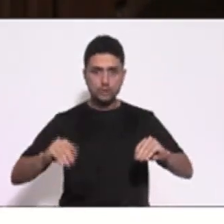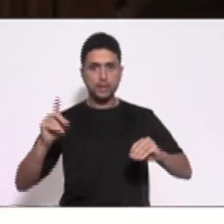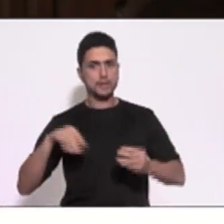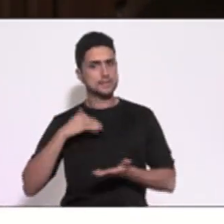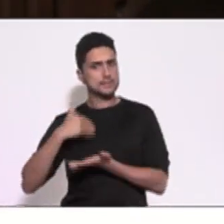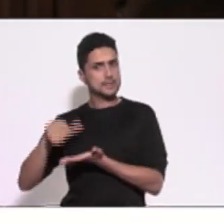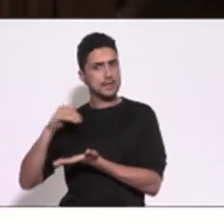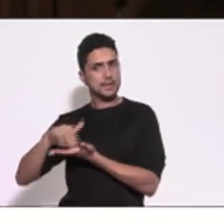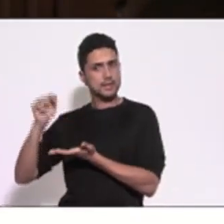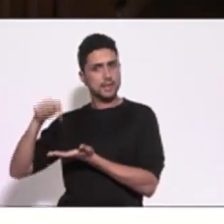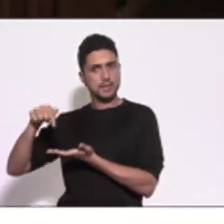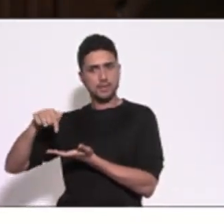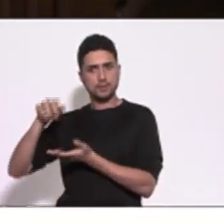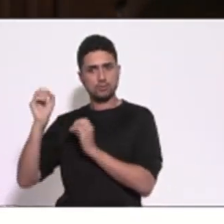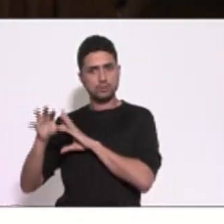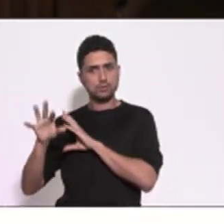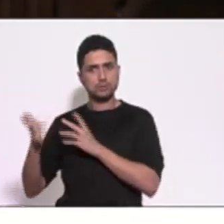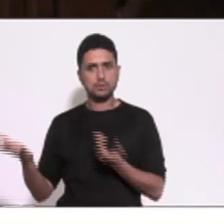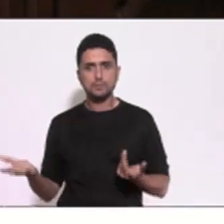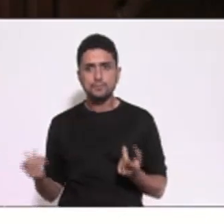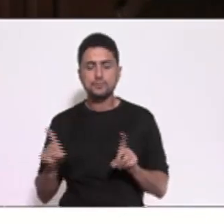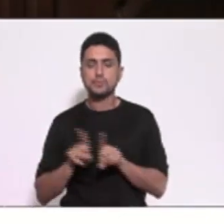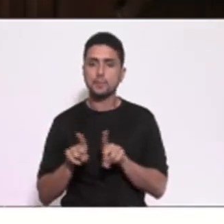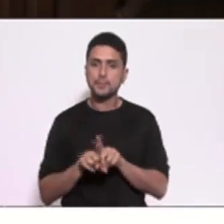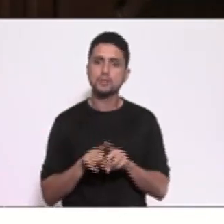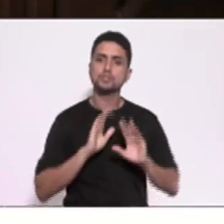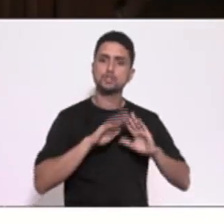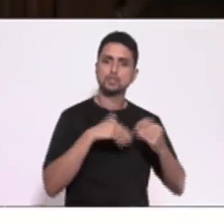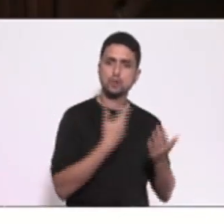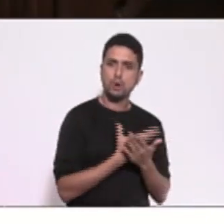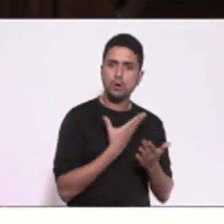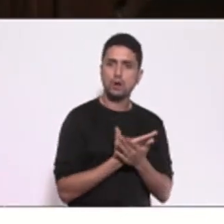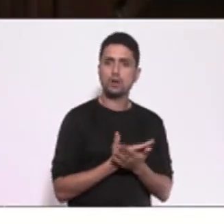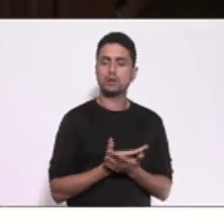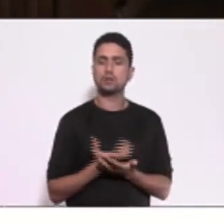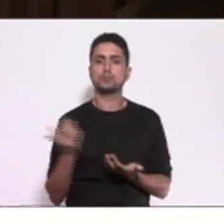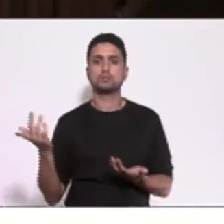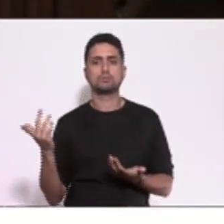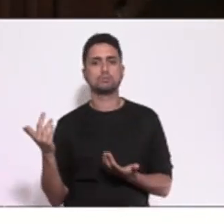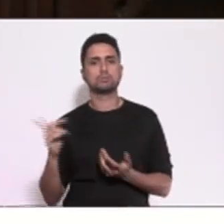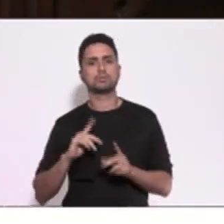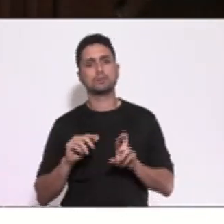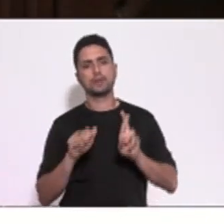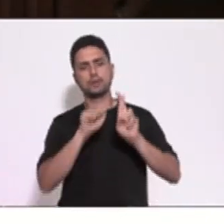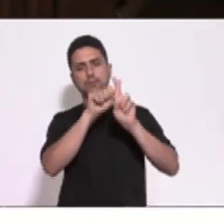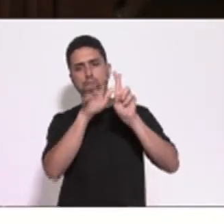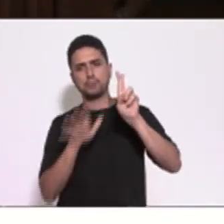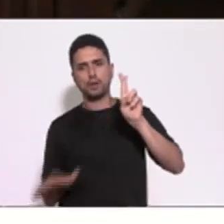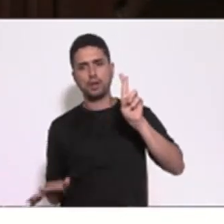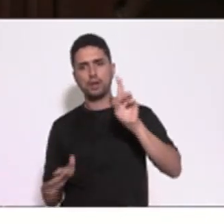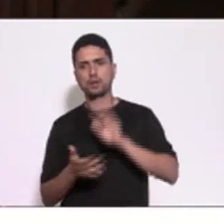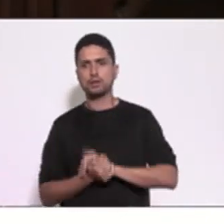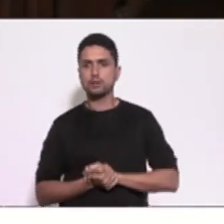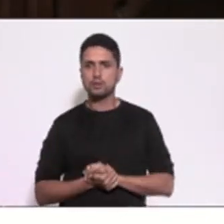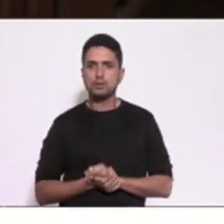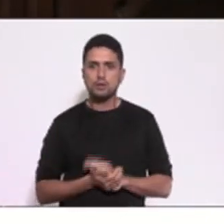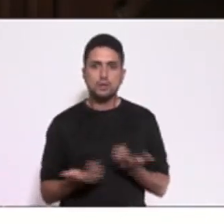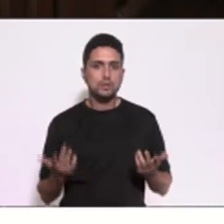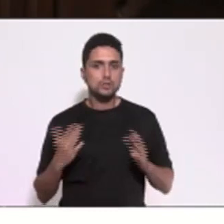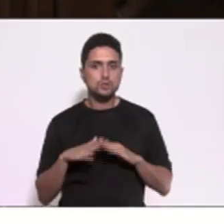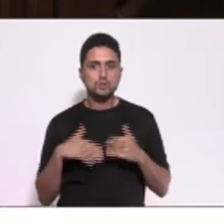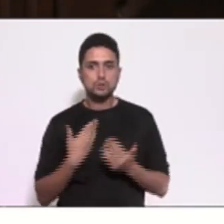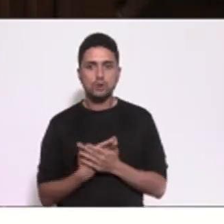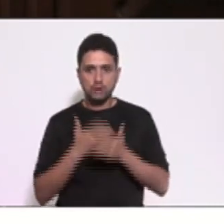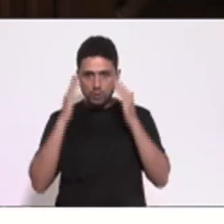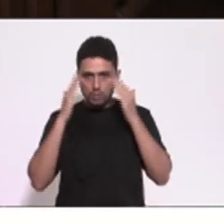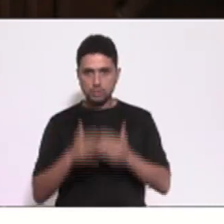suas escolas. Estas, sim, têm o papel, por exemplo, de fazer chegar à escola, pelo menos ao longo